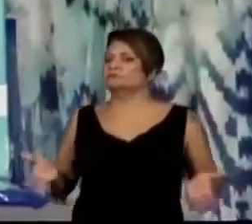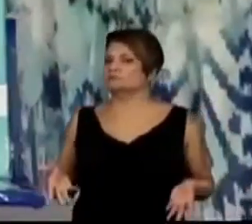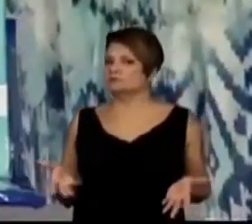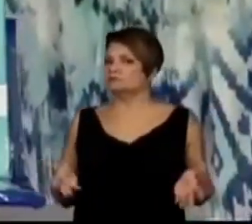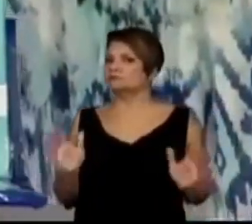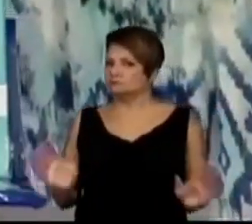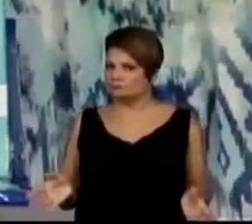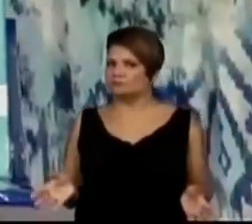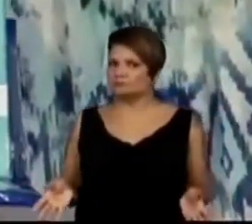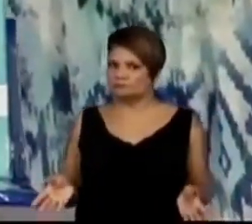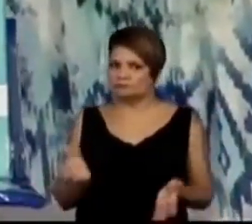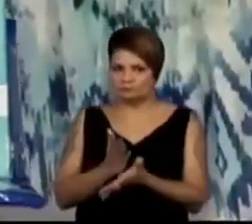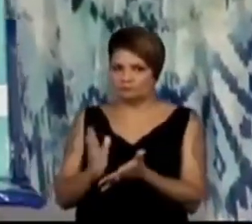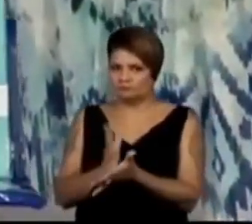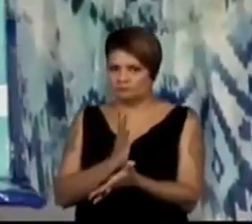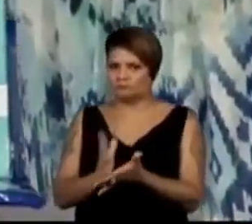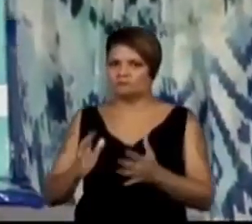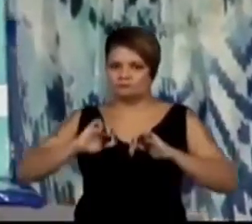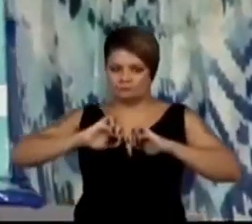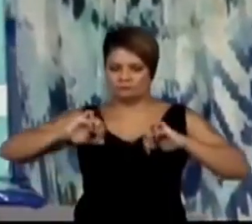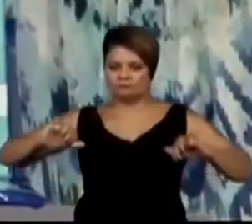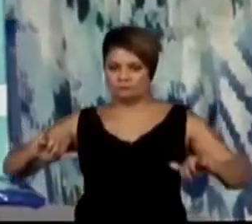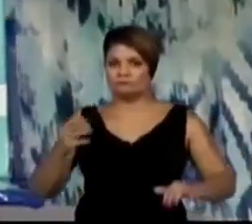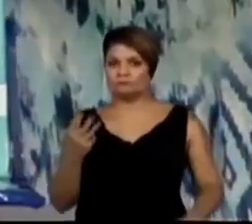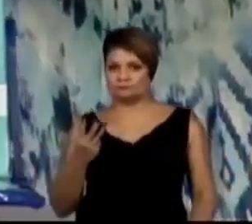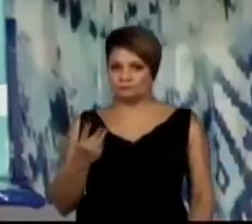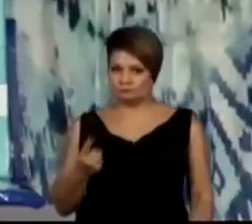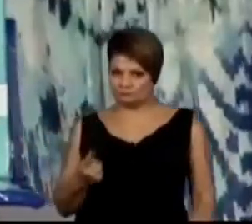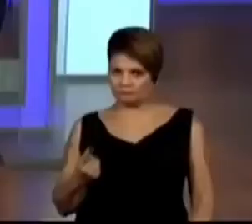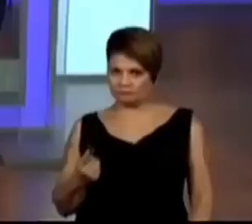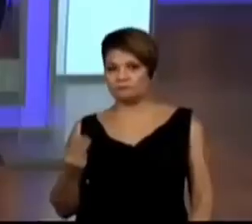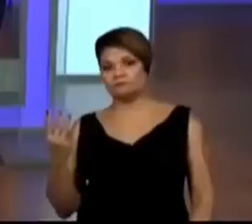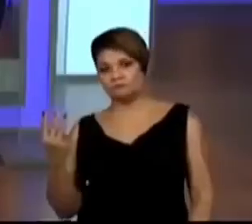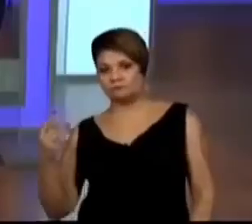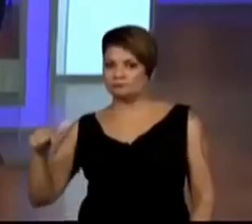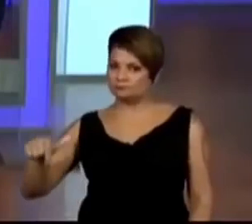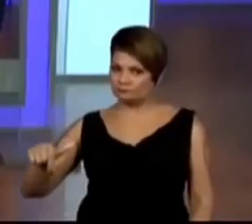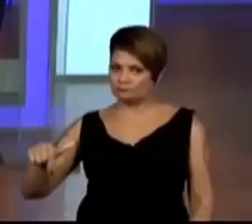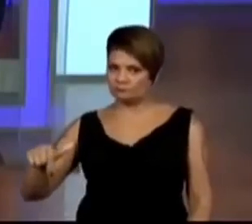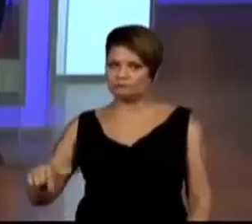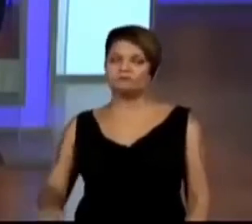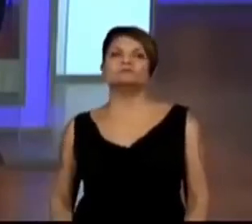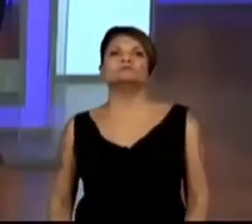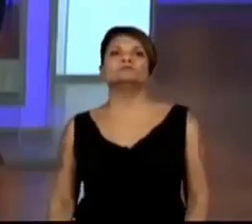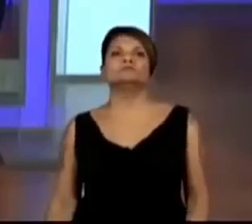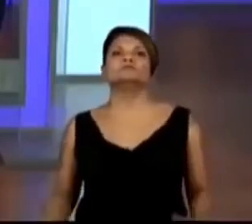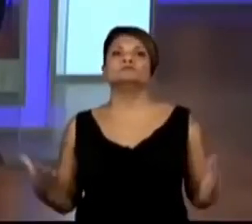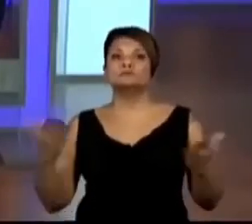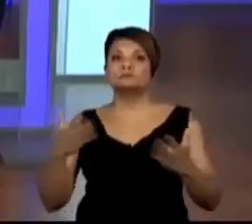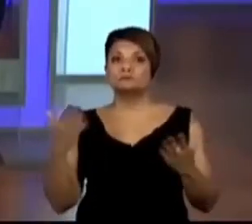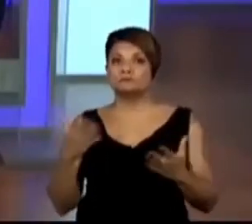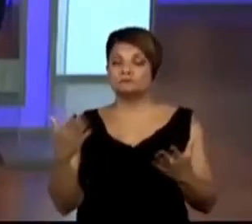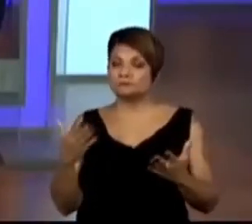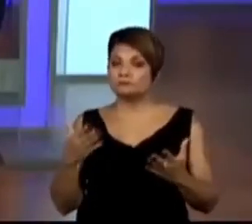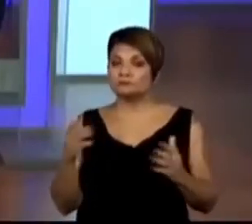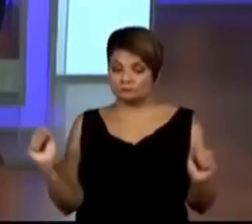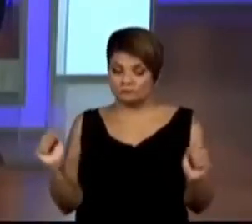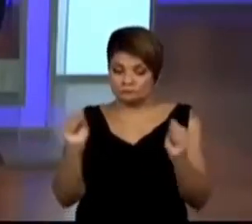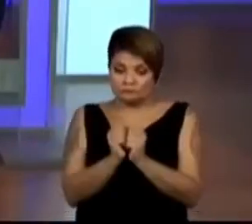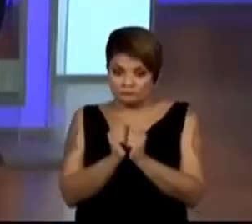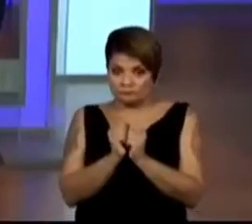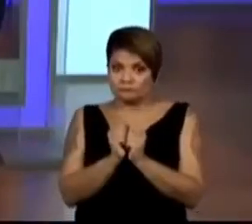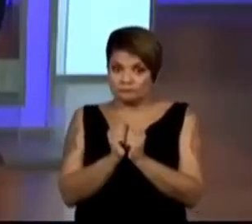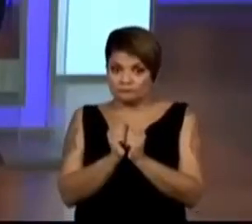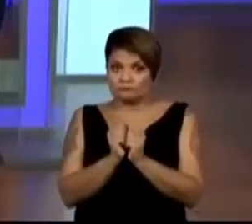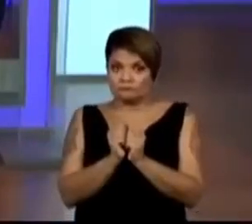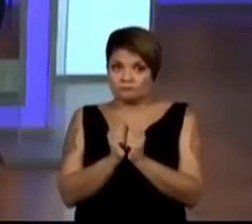de separar as duas informações de dados que a gente tinha de quantidade de tampinho. E aí eu tenho que fazer aquele movimento de juntar, ó.